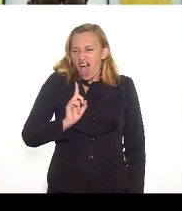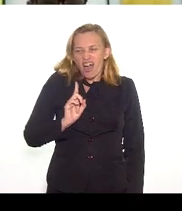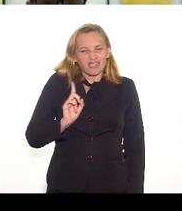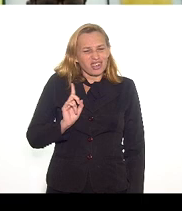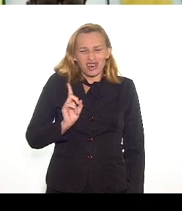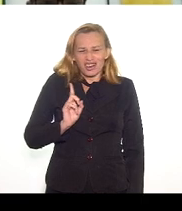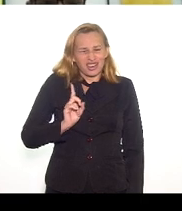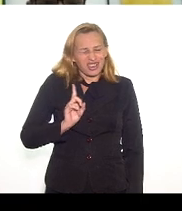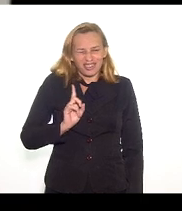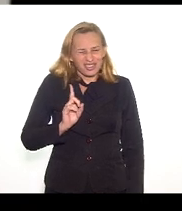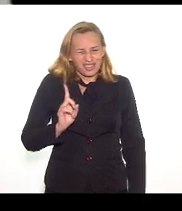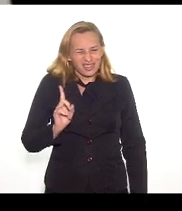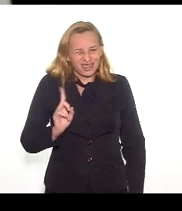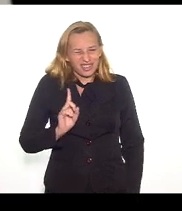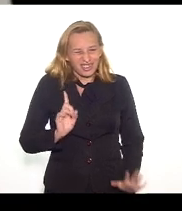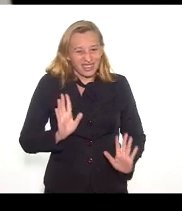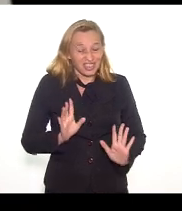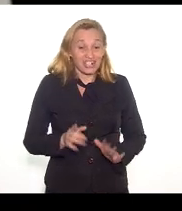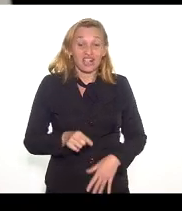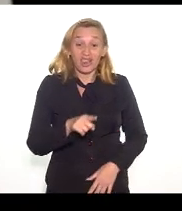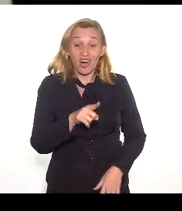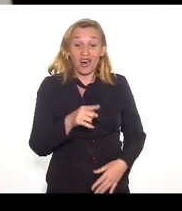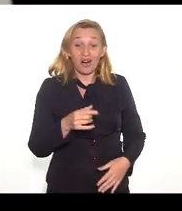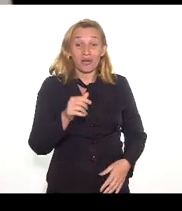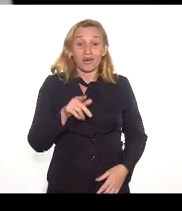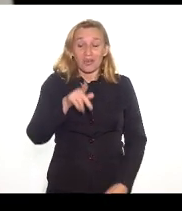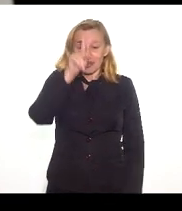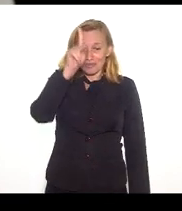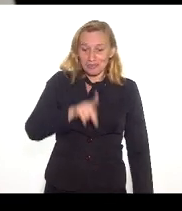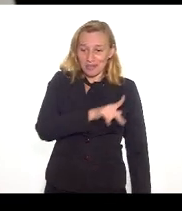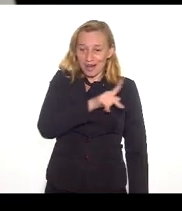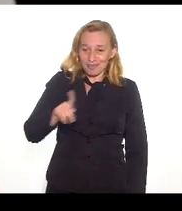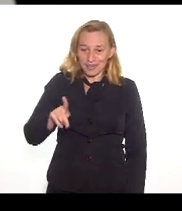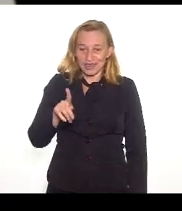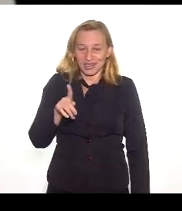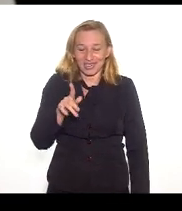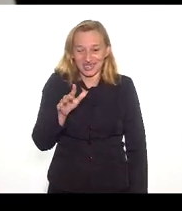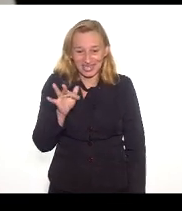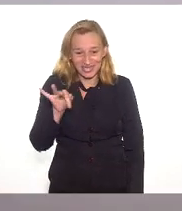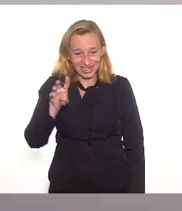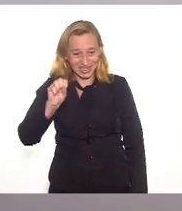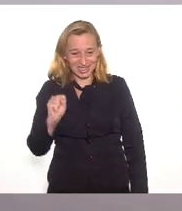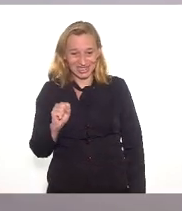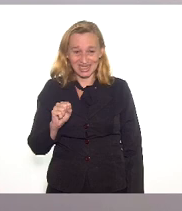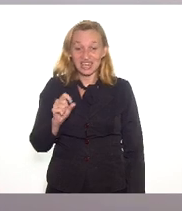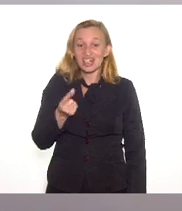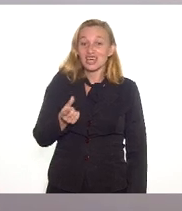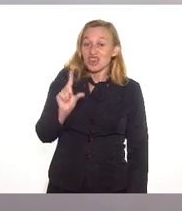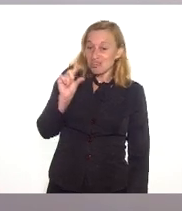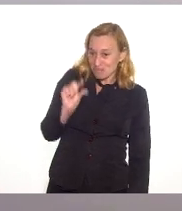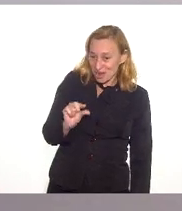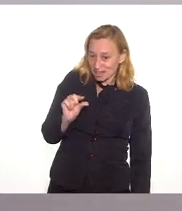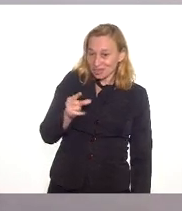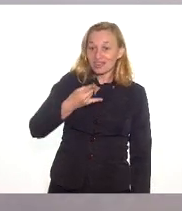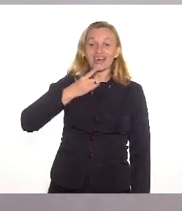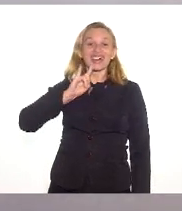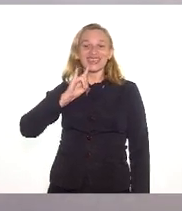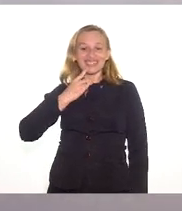legal. Já disse o Papa Francisco, presidente. Menos cachaça, menos